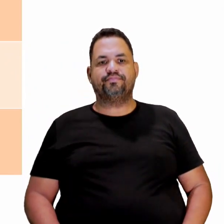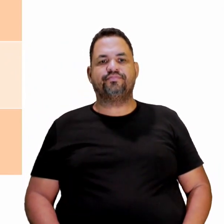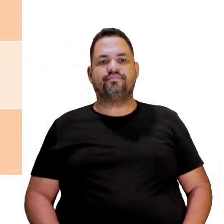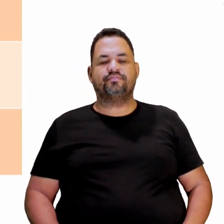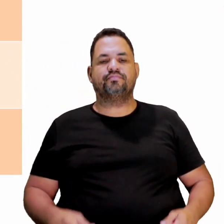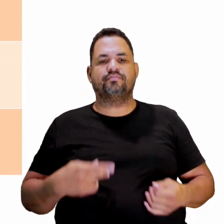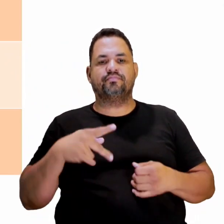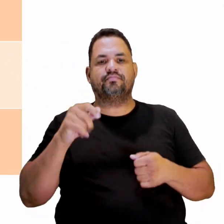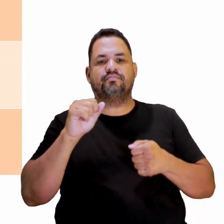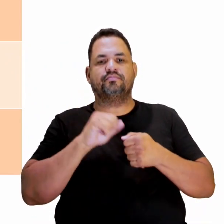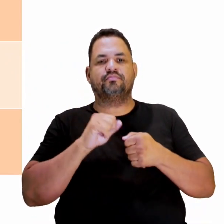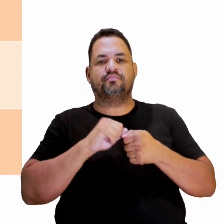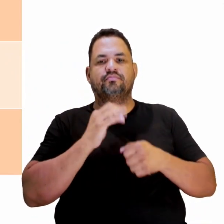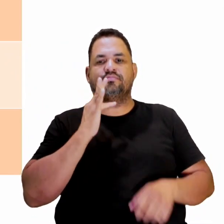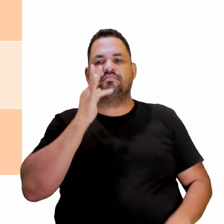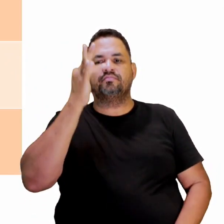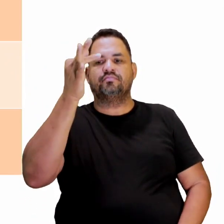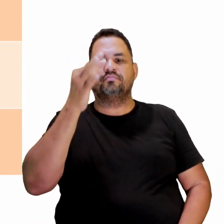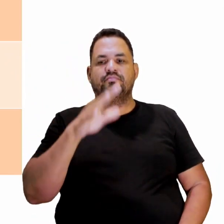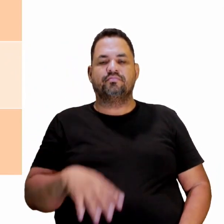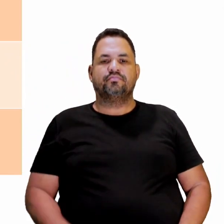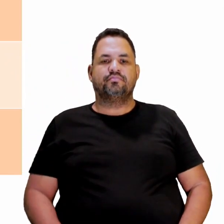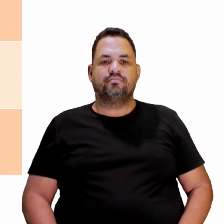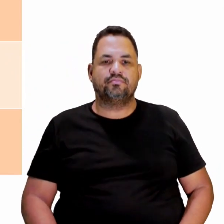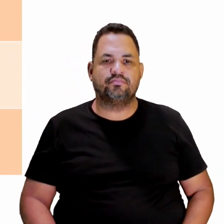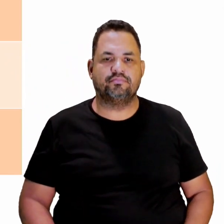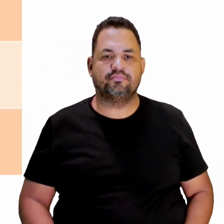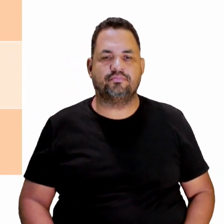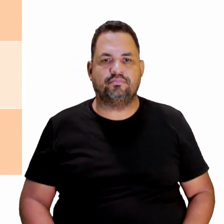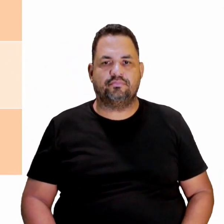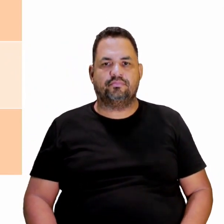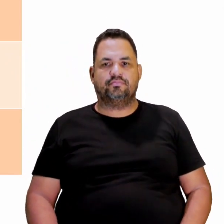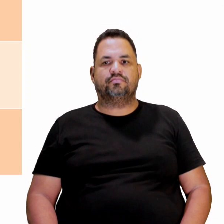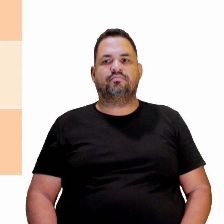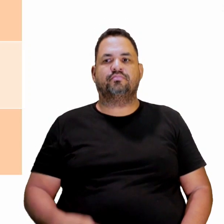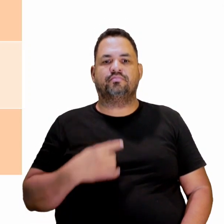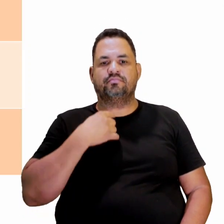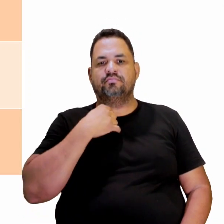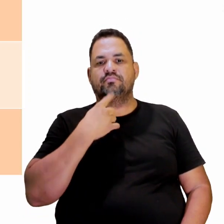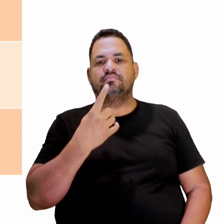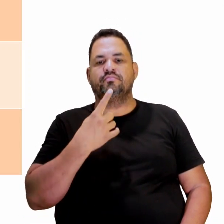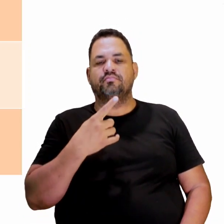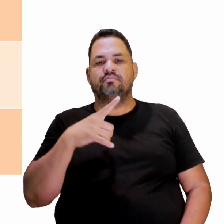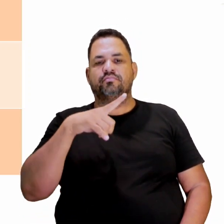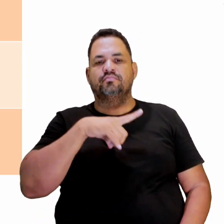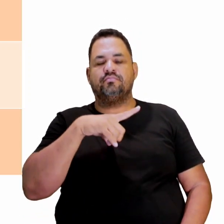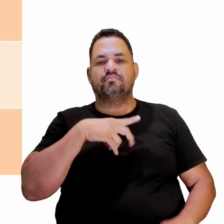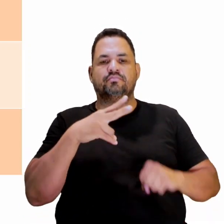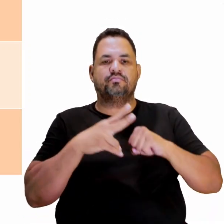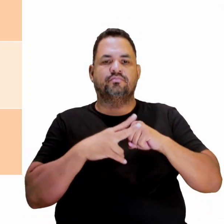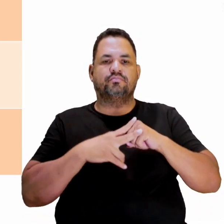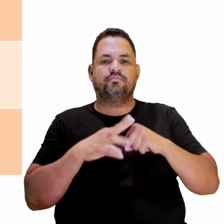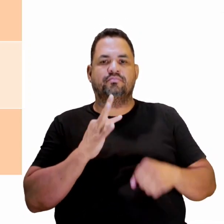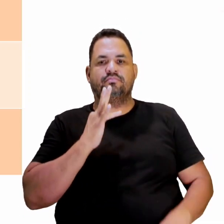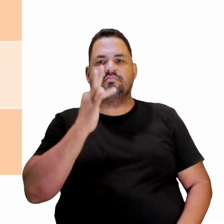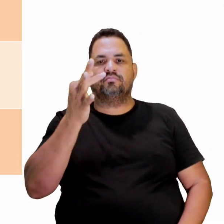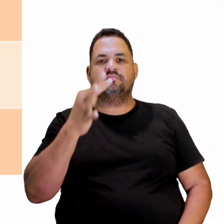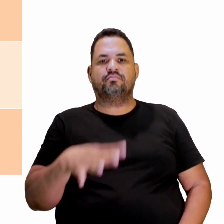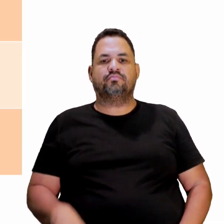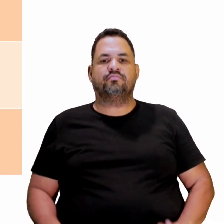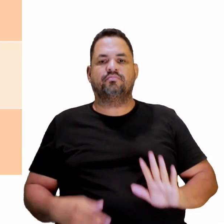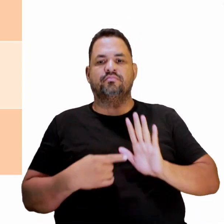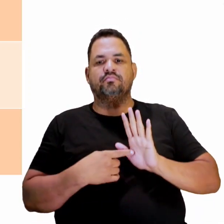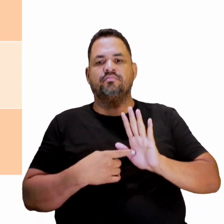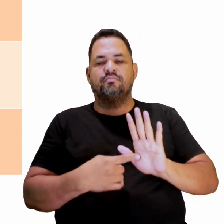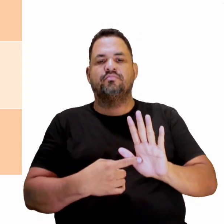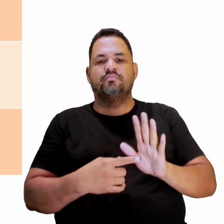para fazer no caso do futuro. Sem ele, você não vai ter como deixar o seu verbo no futuro. Tanto é que eu mostrei para